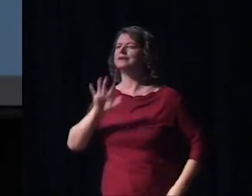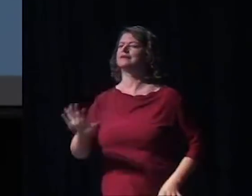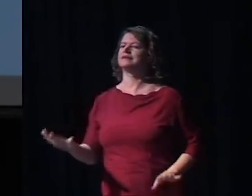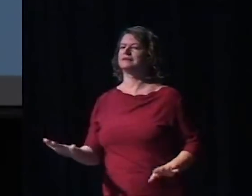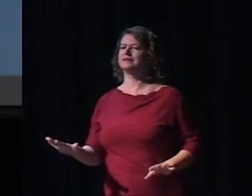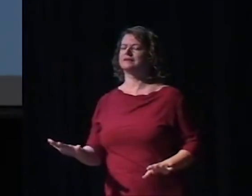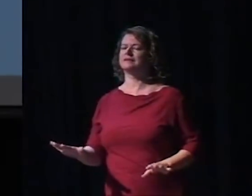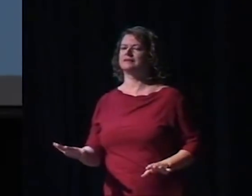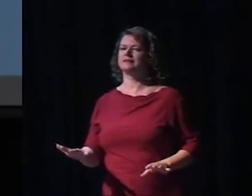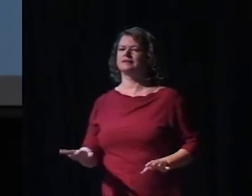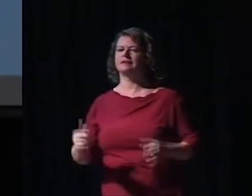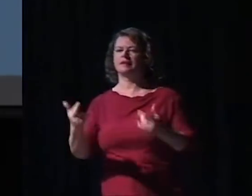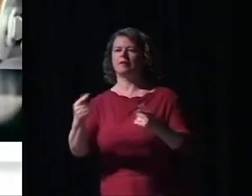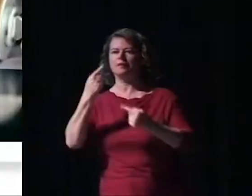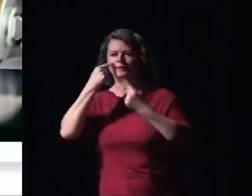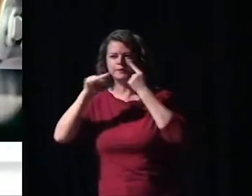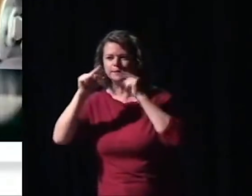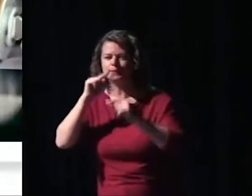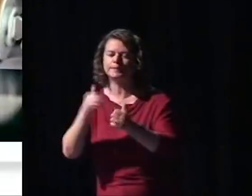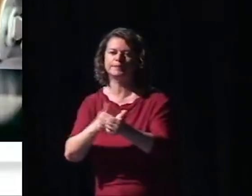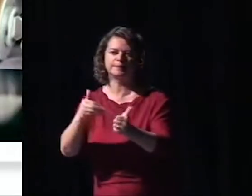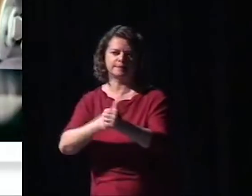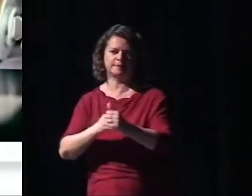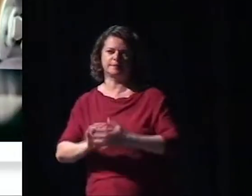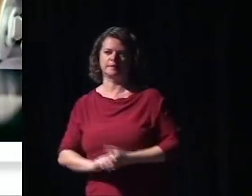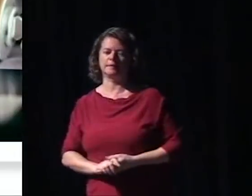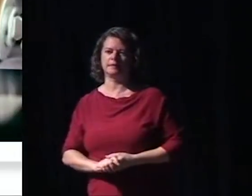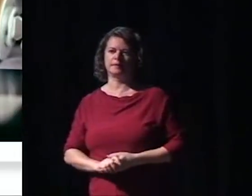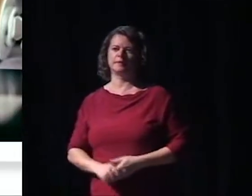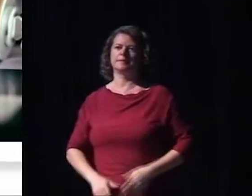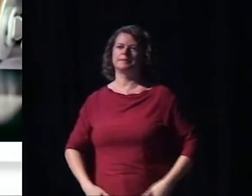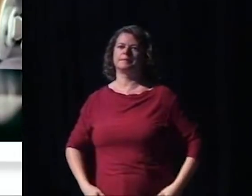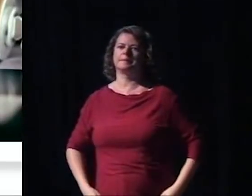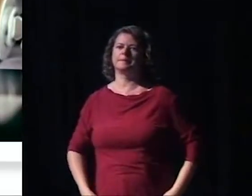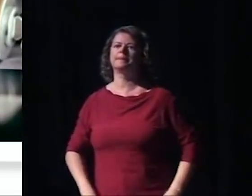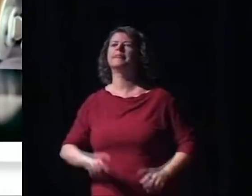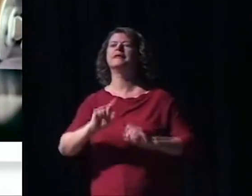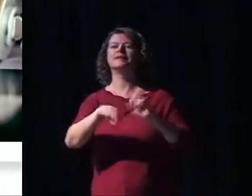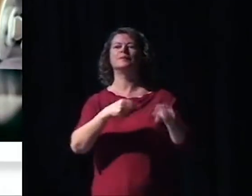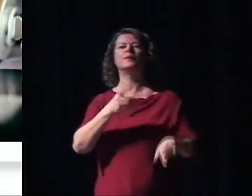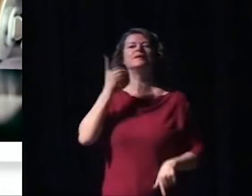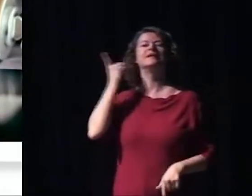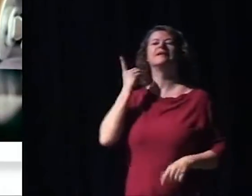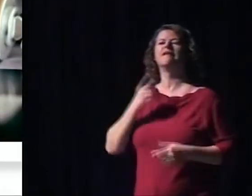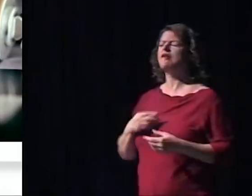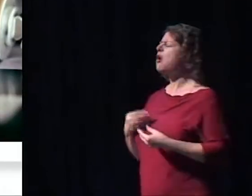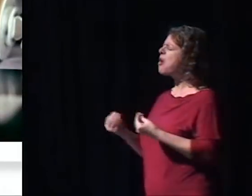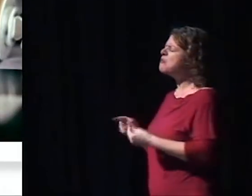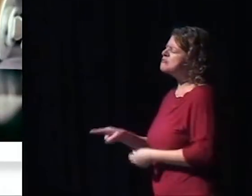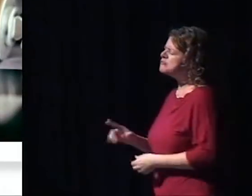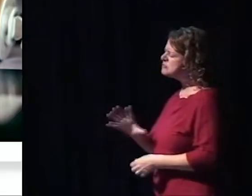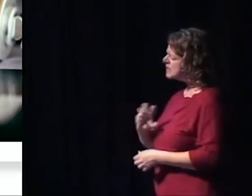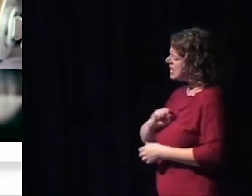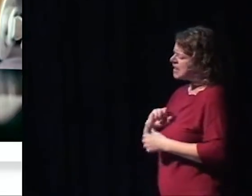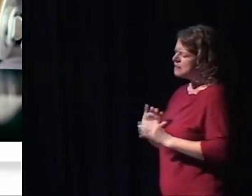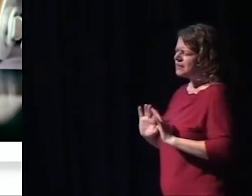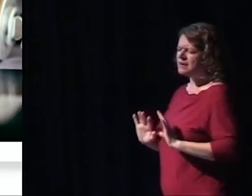descobrindo segredos. Então ela disse: como você pode dizer que me ama se não confia em mim? O nome disso aqui é a manipulação.